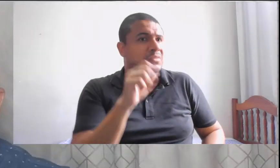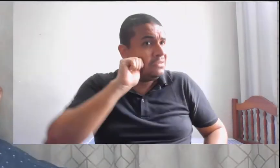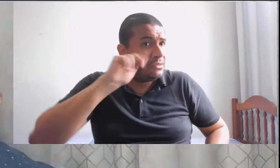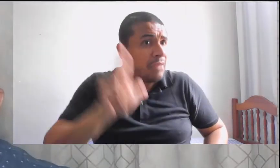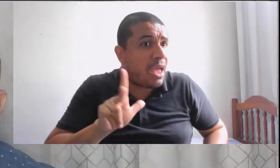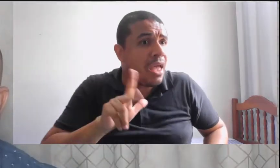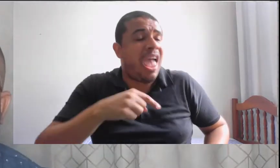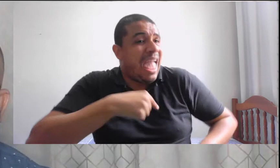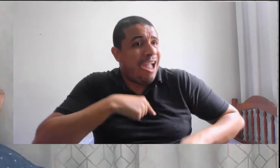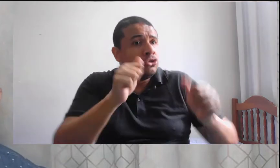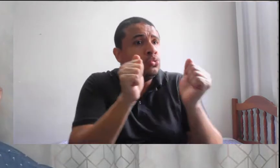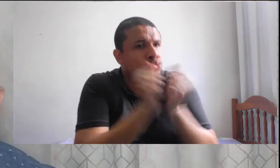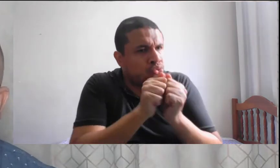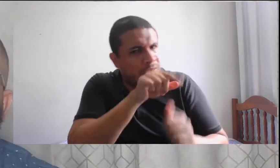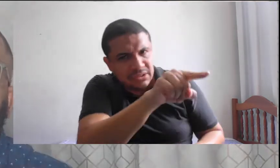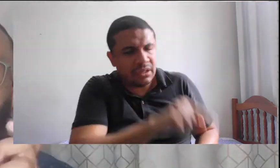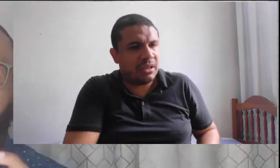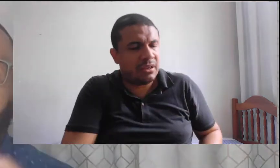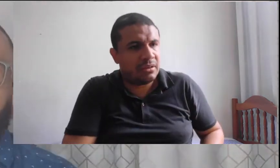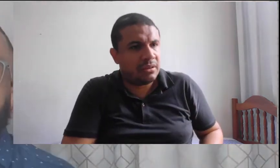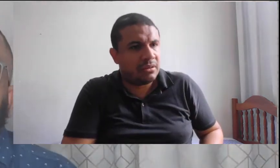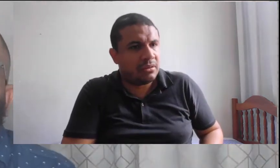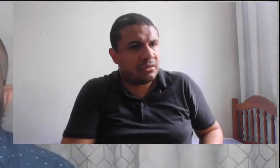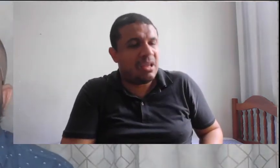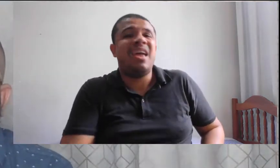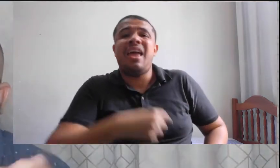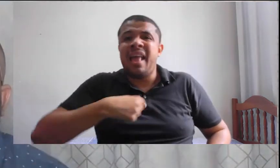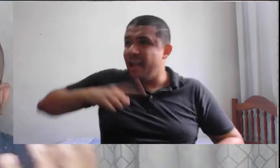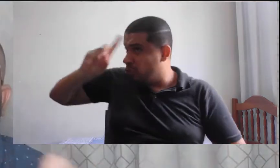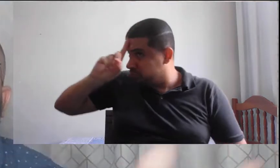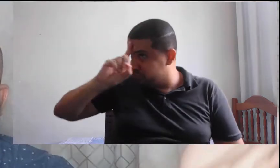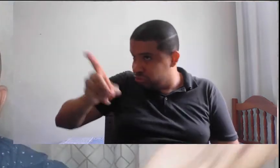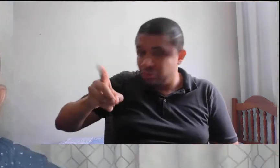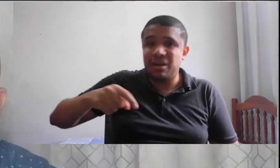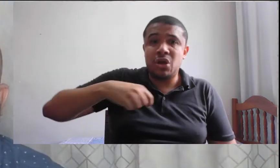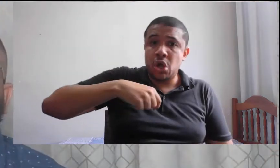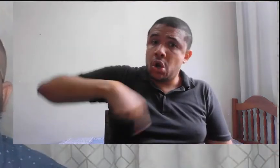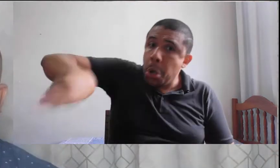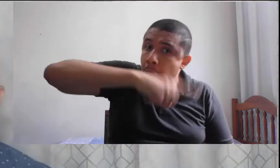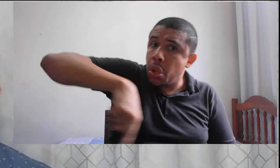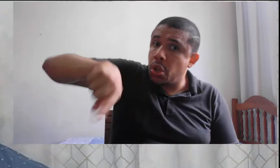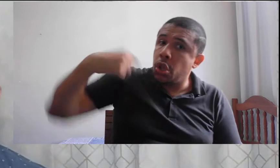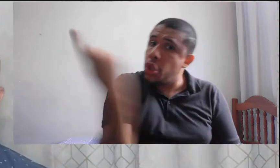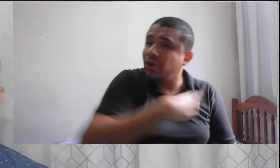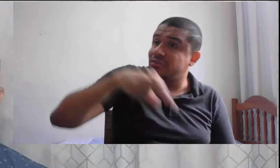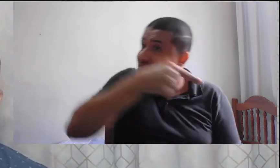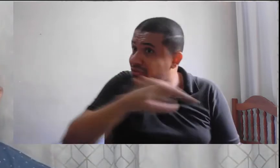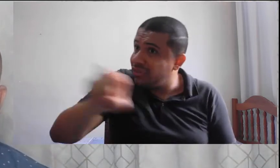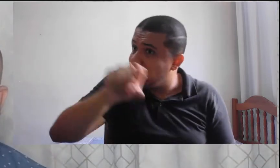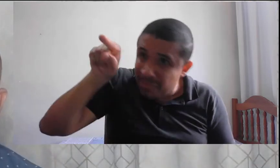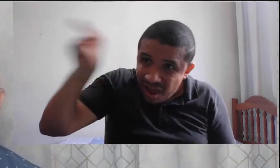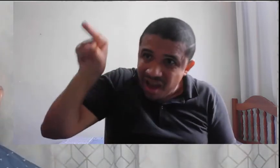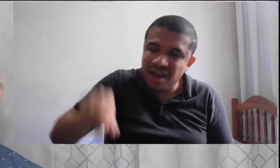Acordem! Eu estou no barco com vocês. Eu já tinha dado uma ordem dizendo: nós vamos para o outro lado. Nos